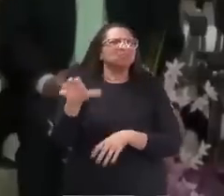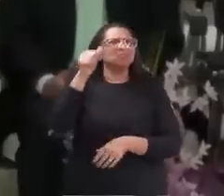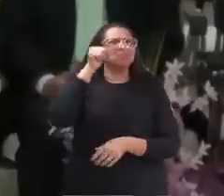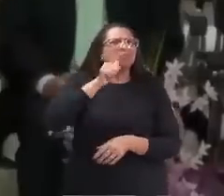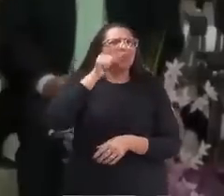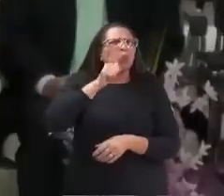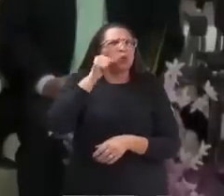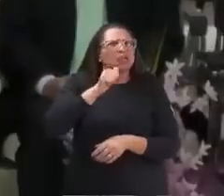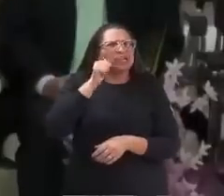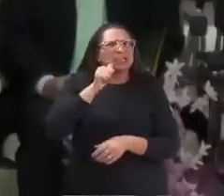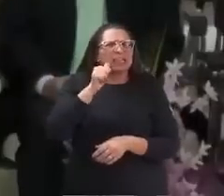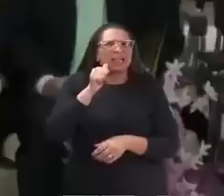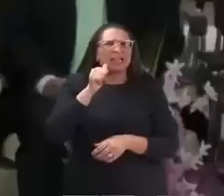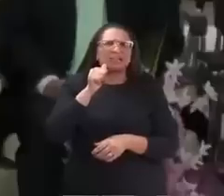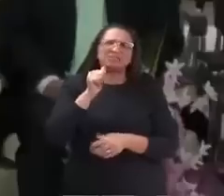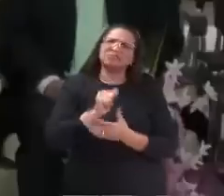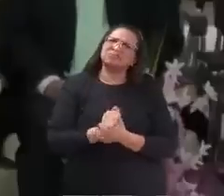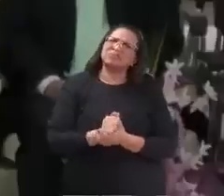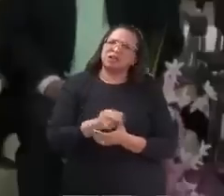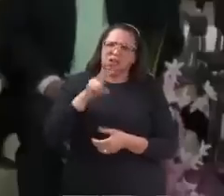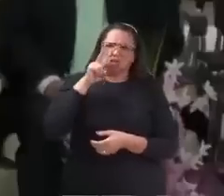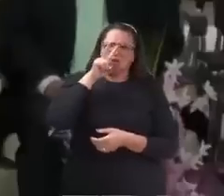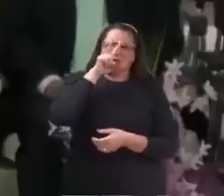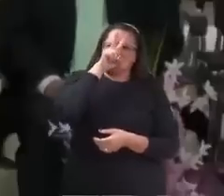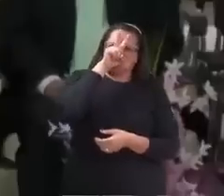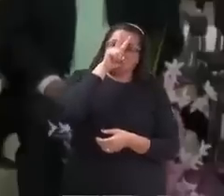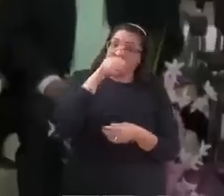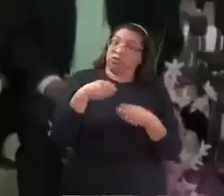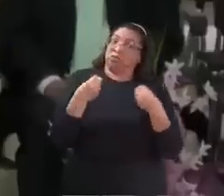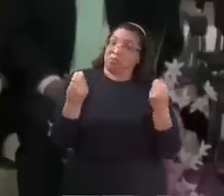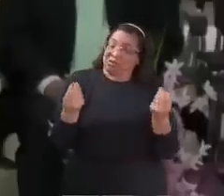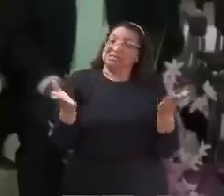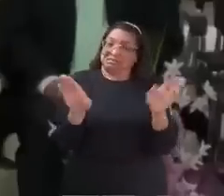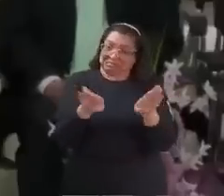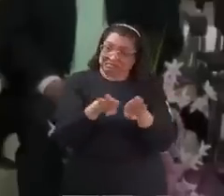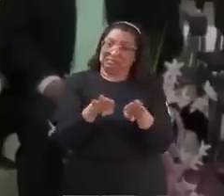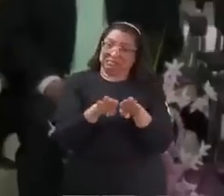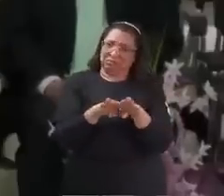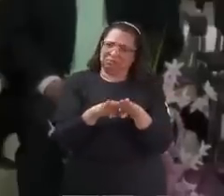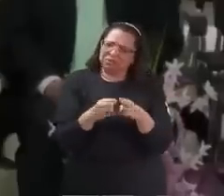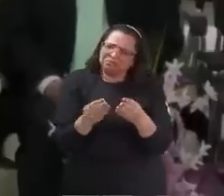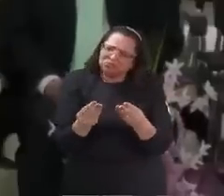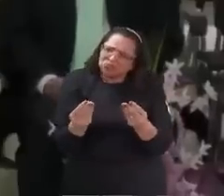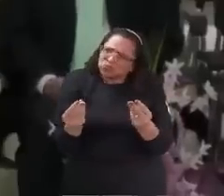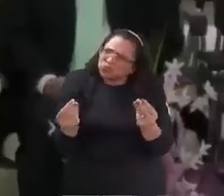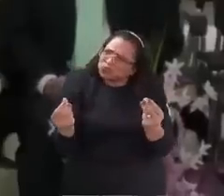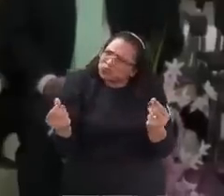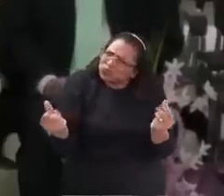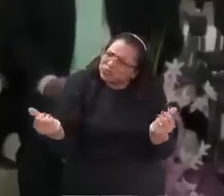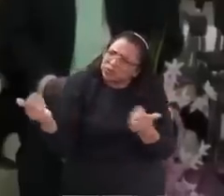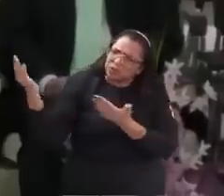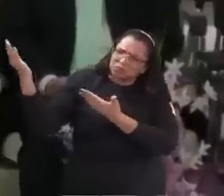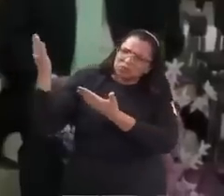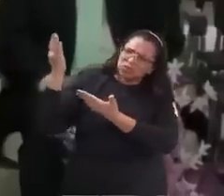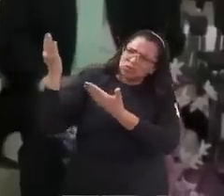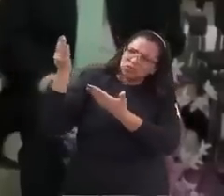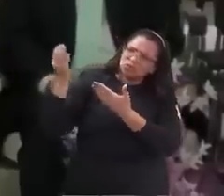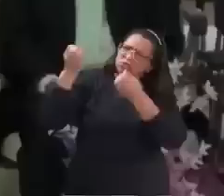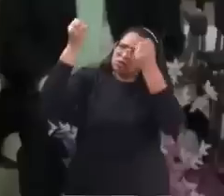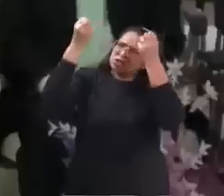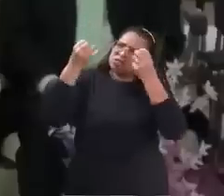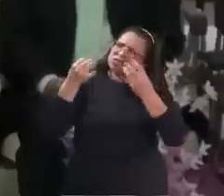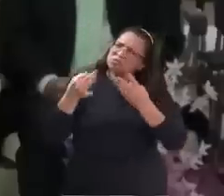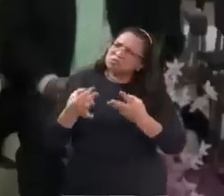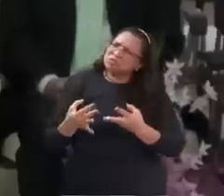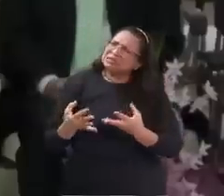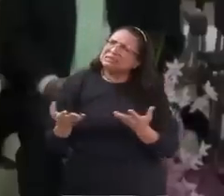coragem de algo tão aparentemente frágil. A psicologia disse: é complexo. Já está